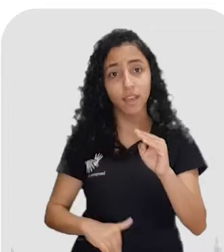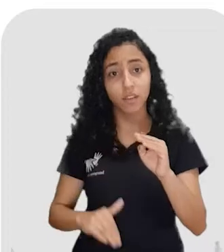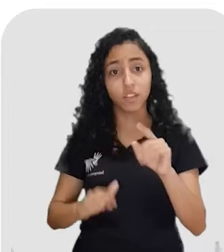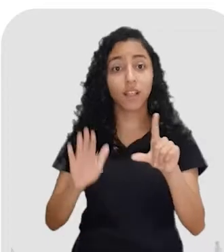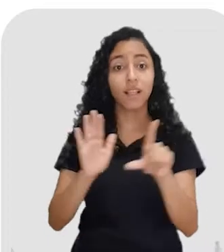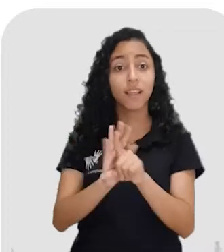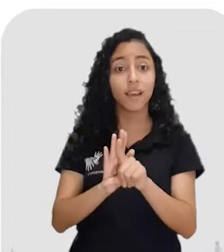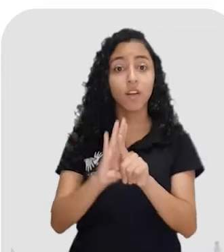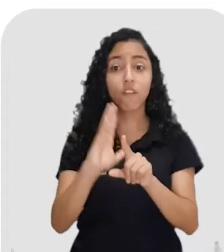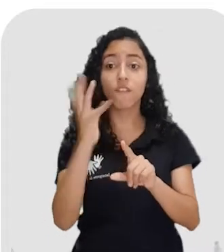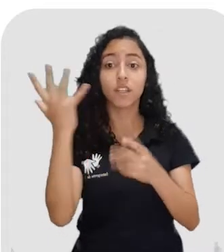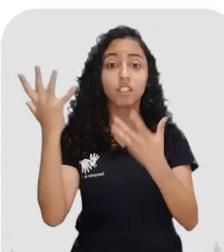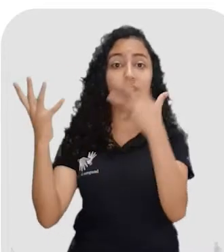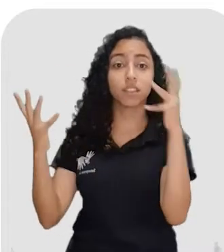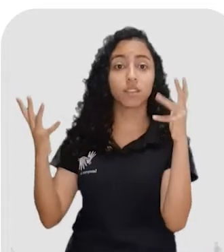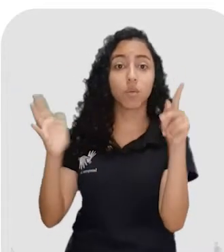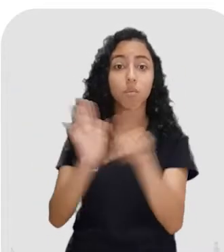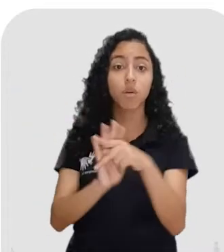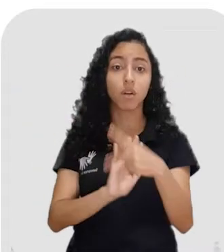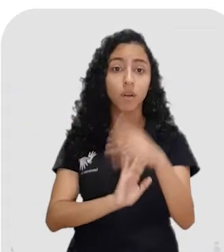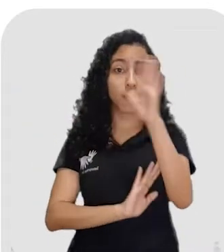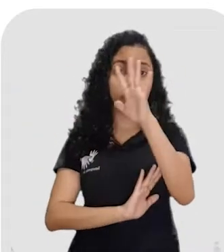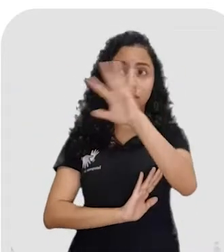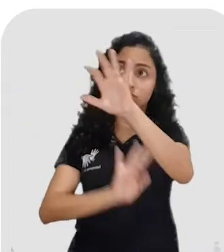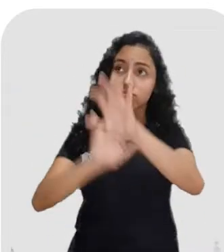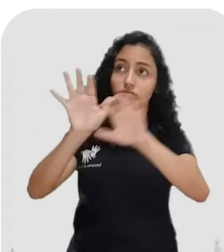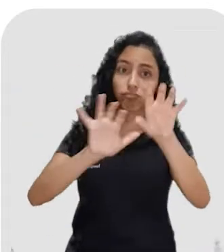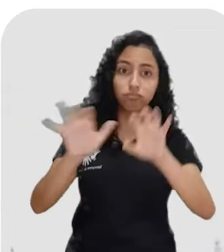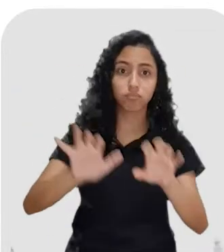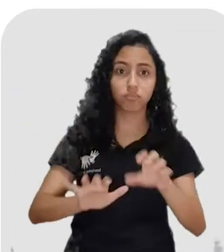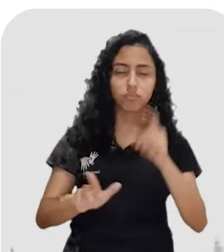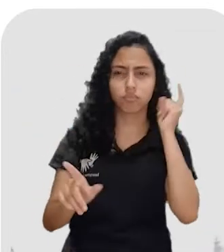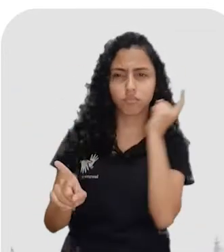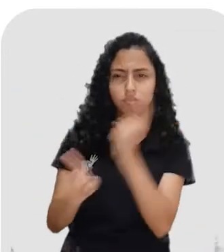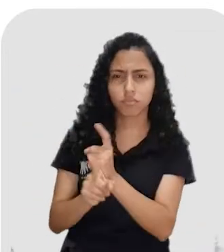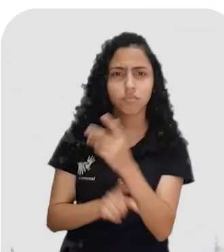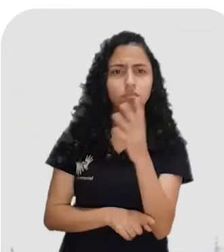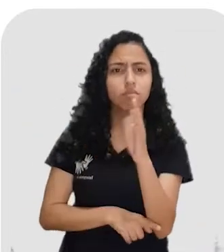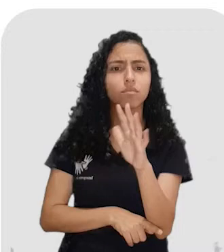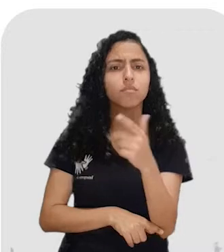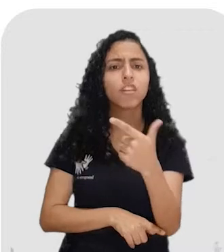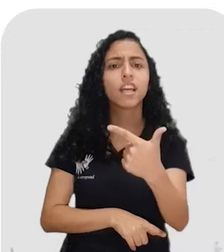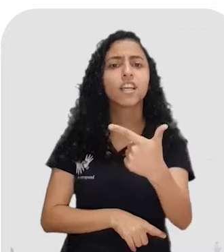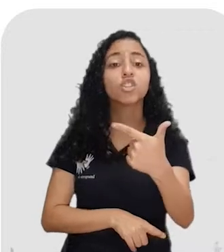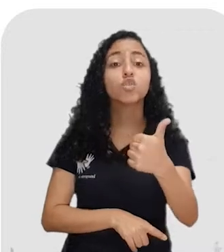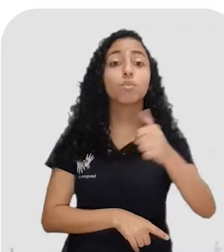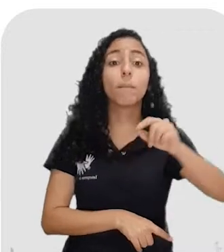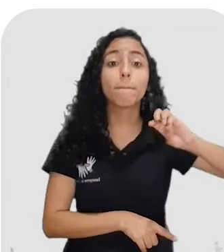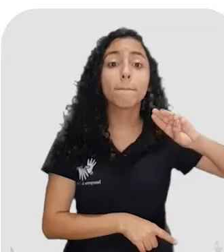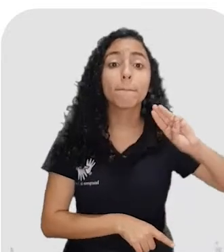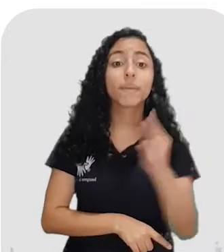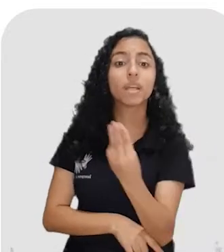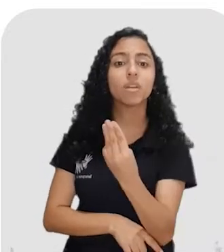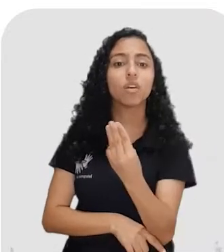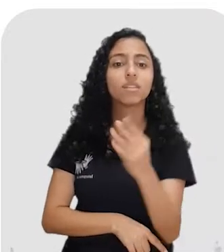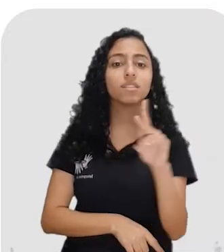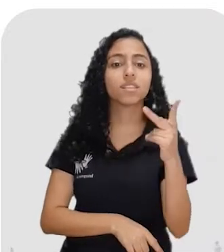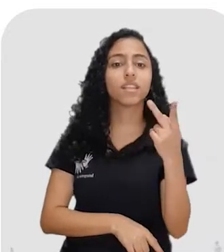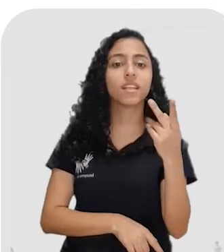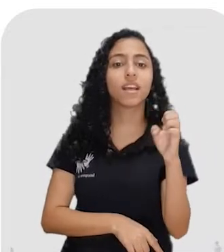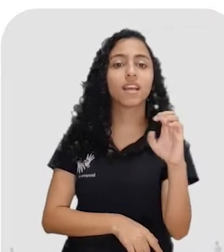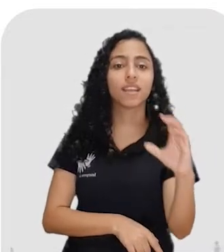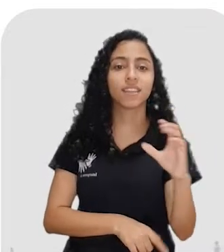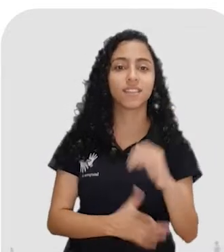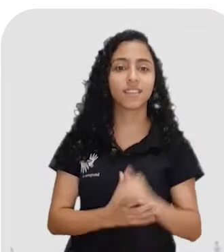o déficit legal de vegetação nativa de todos os biomas do Brasil e chegou num número aproximado de 21 milhões